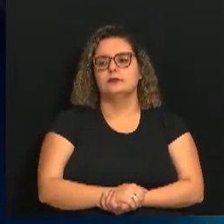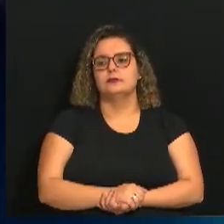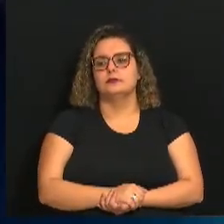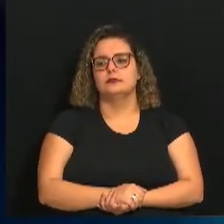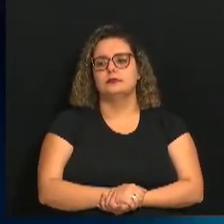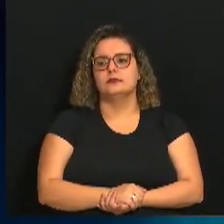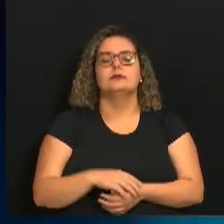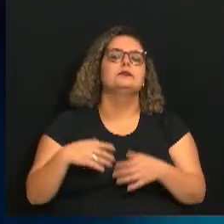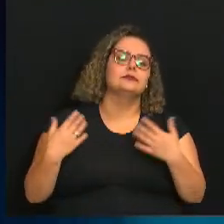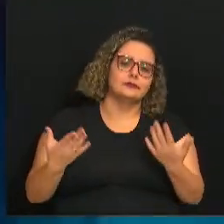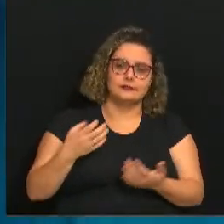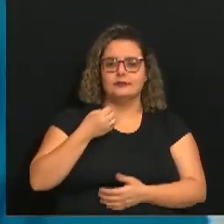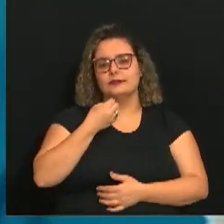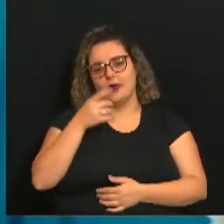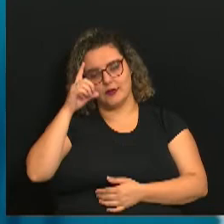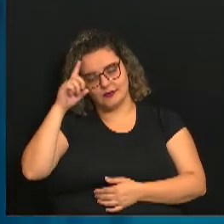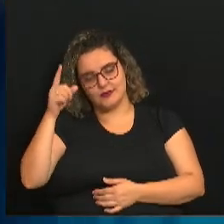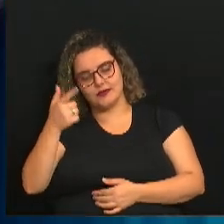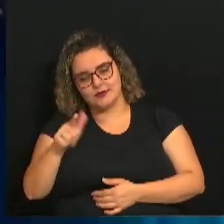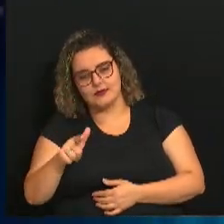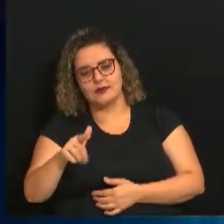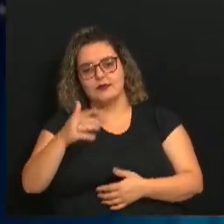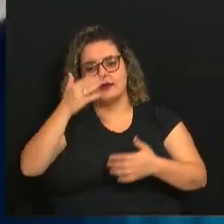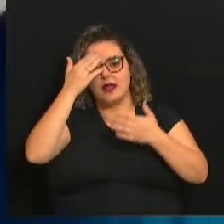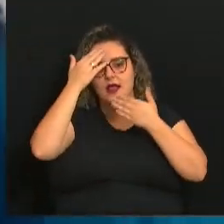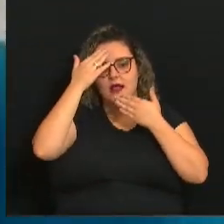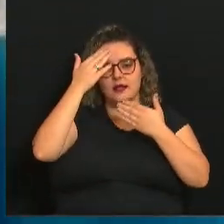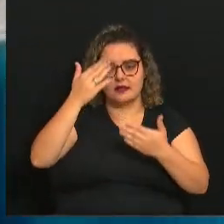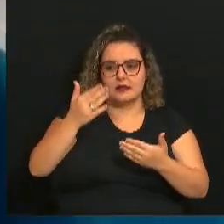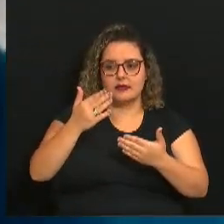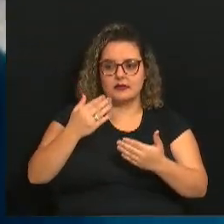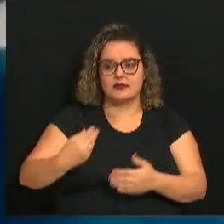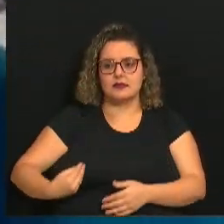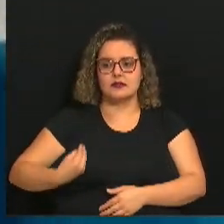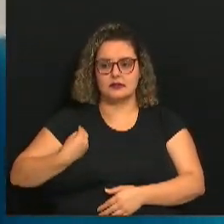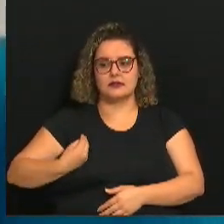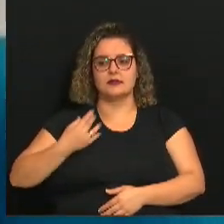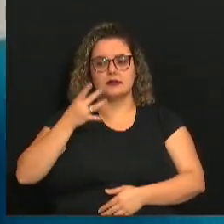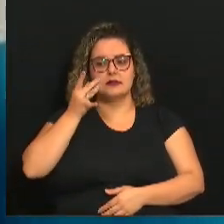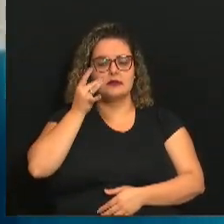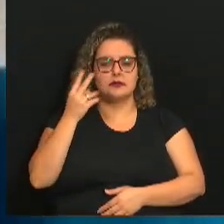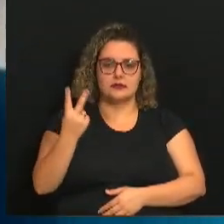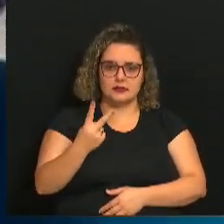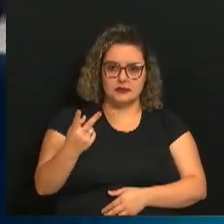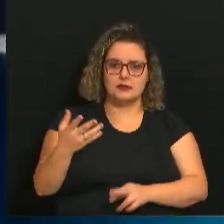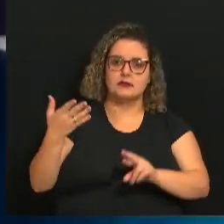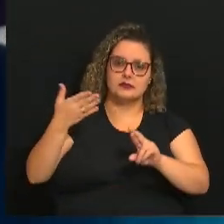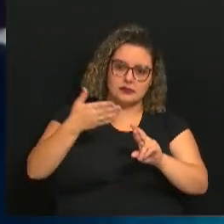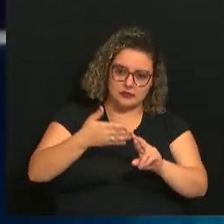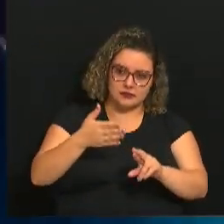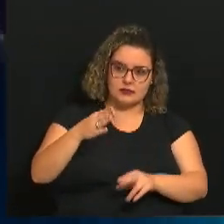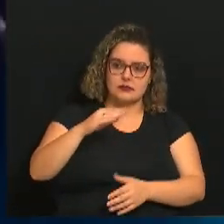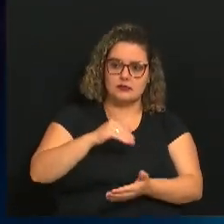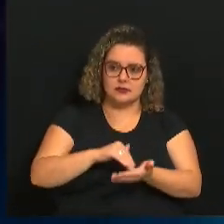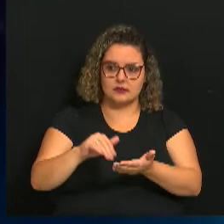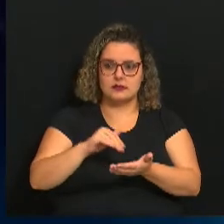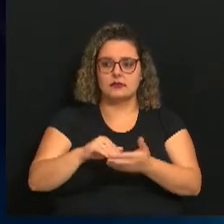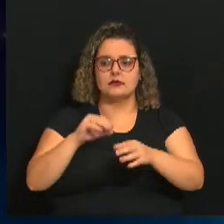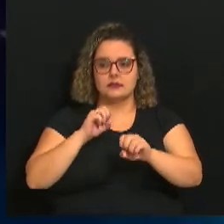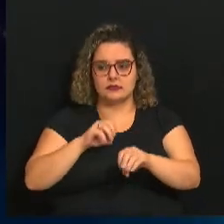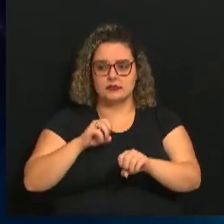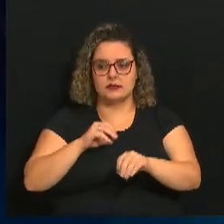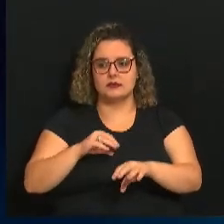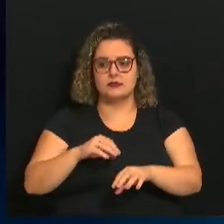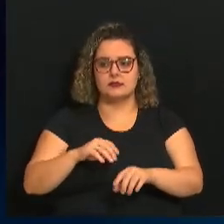Bom, então, bom dia mais uma vez. Agradecer aí a presença dos representantes da Secretaria Municipal de Educação aqui na